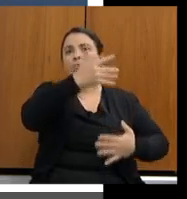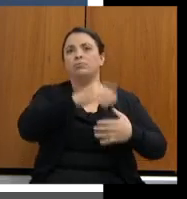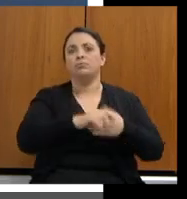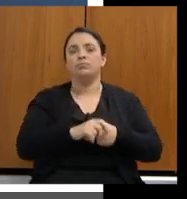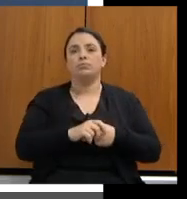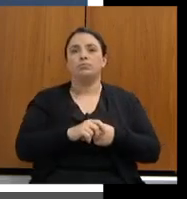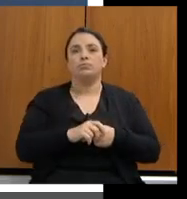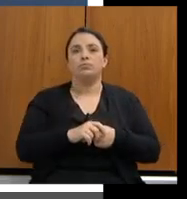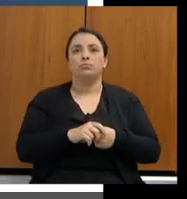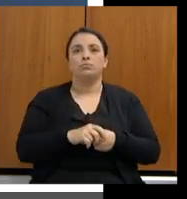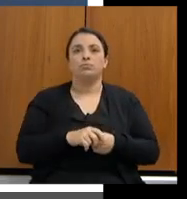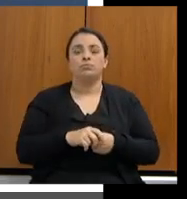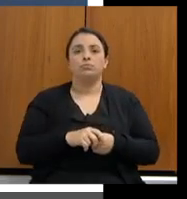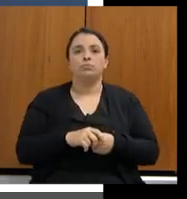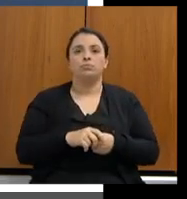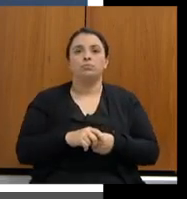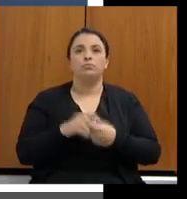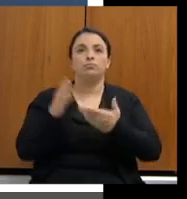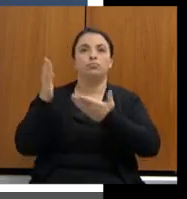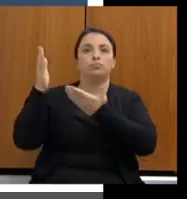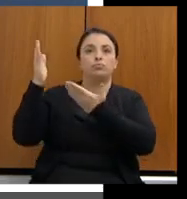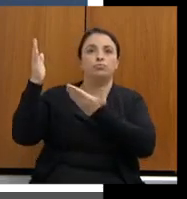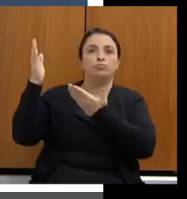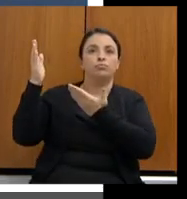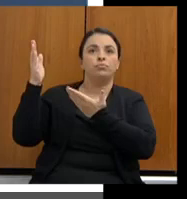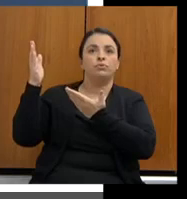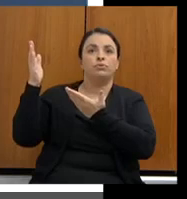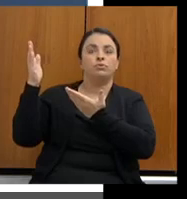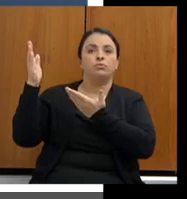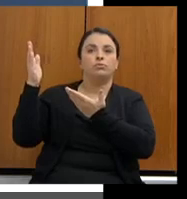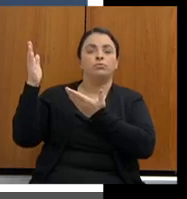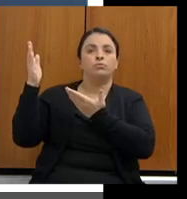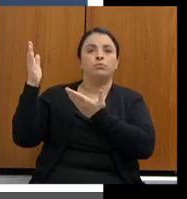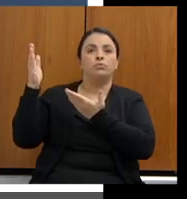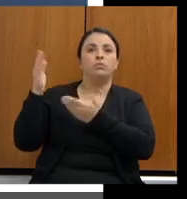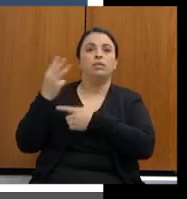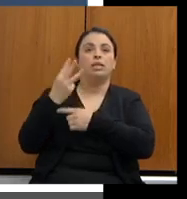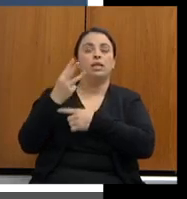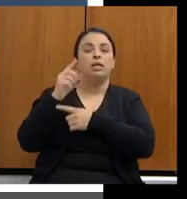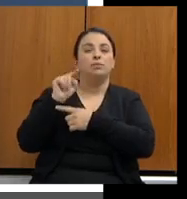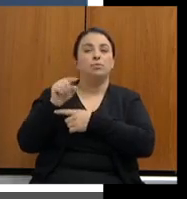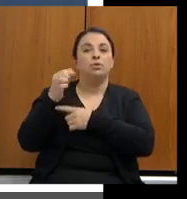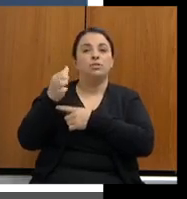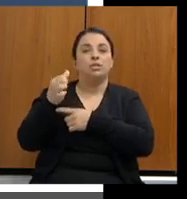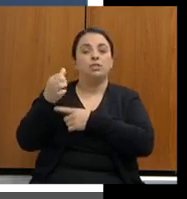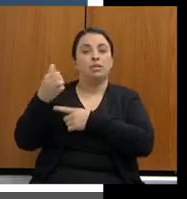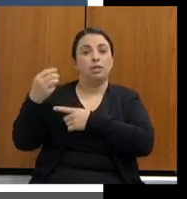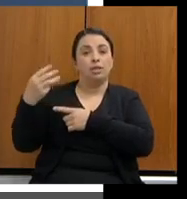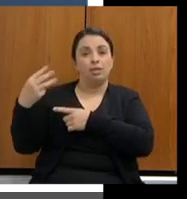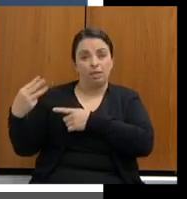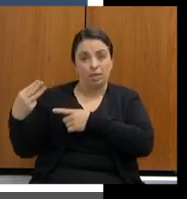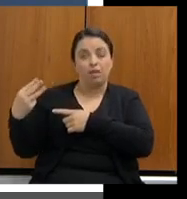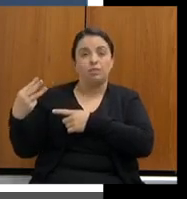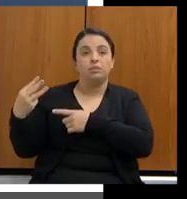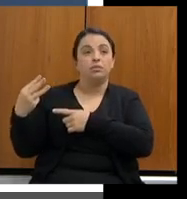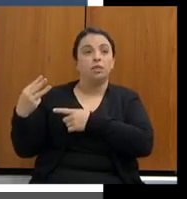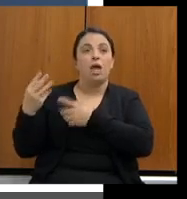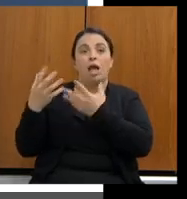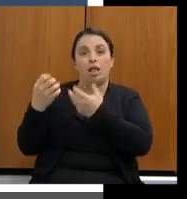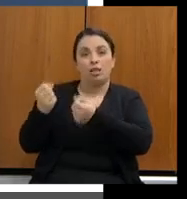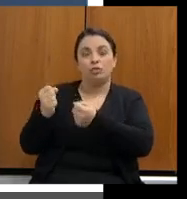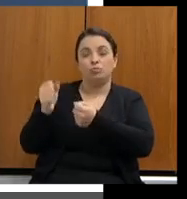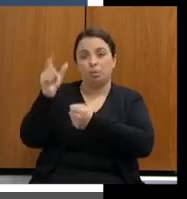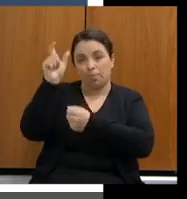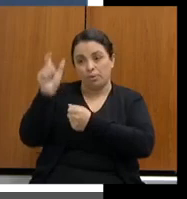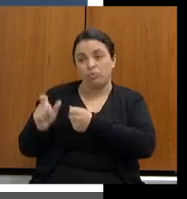pouco aqui para poder também acompanhar os números são 3063 atendimentos sendo